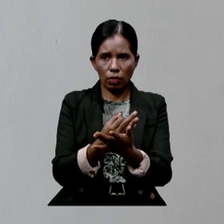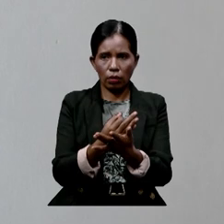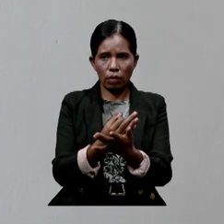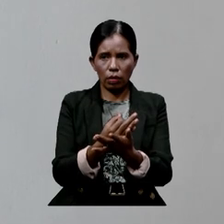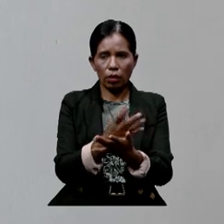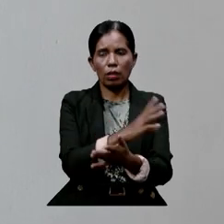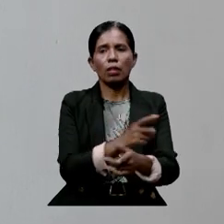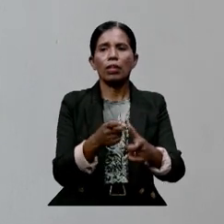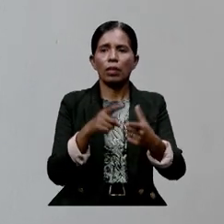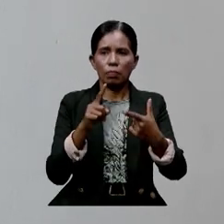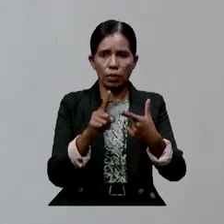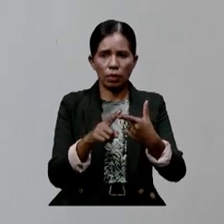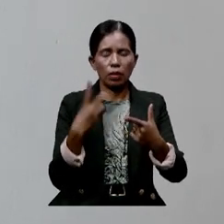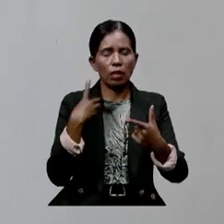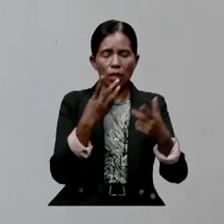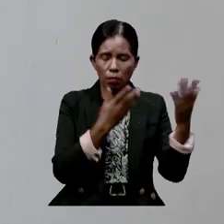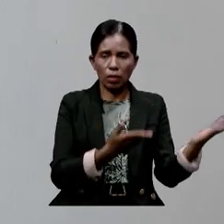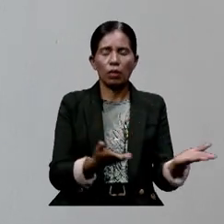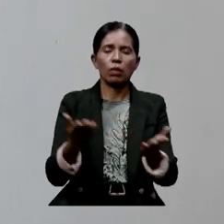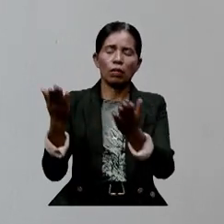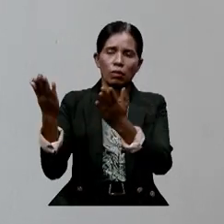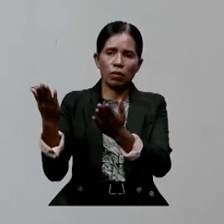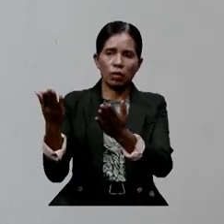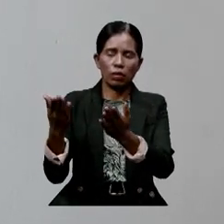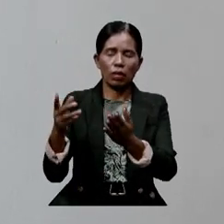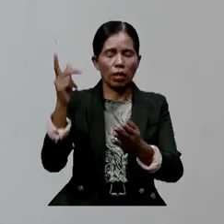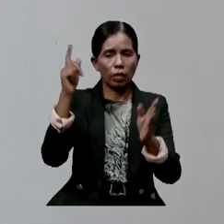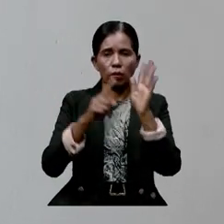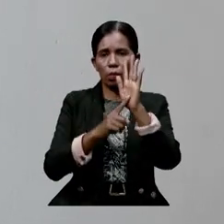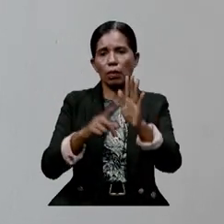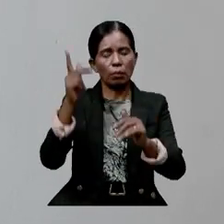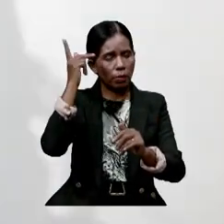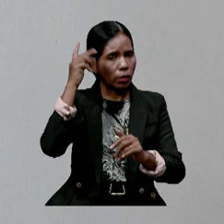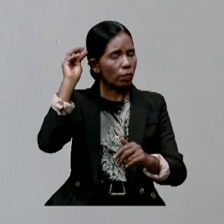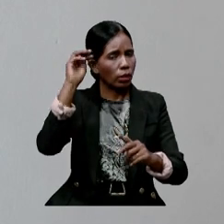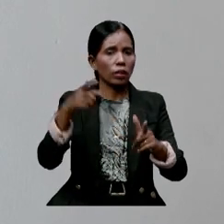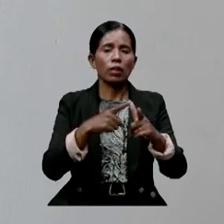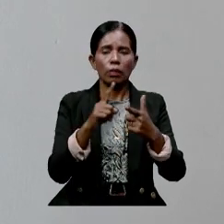foi a melhor e mais, Sua Excelência Primeiro-Ministro, para depois